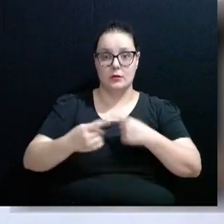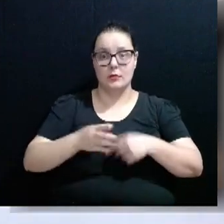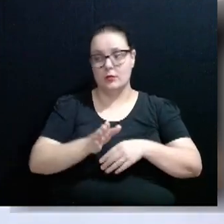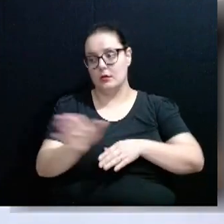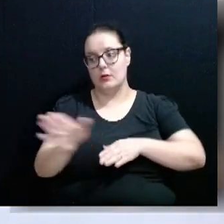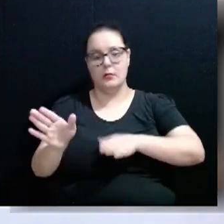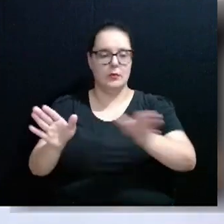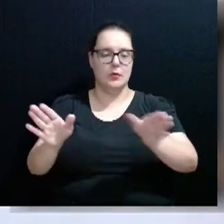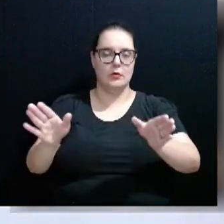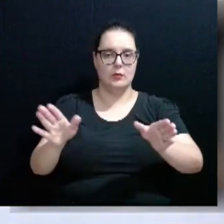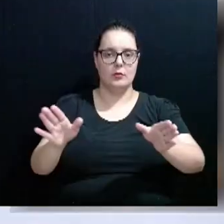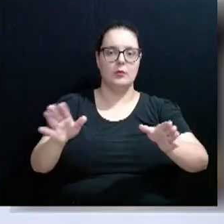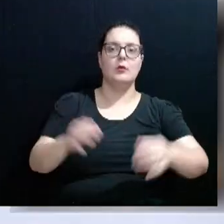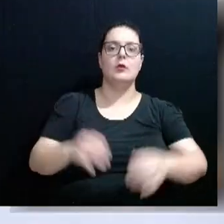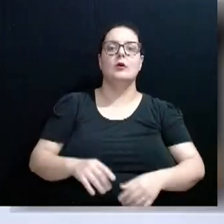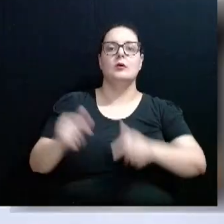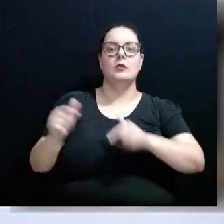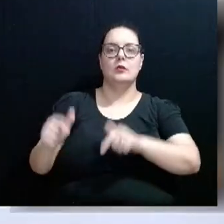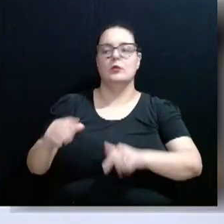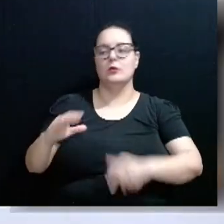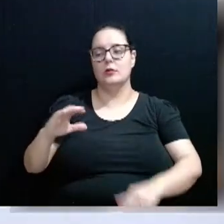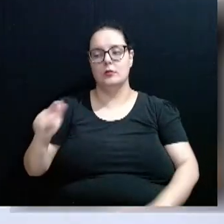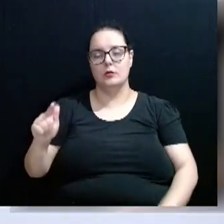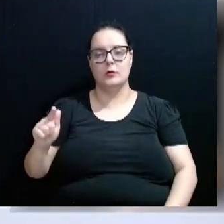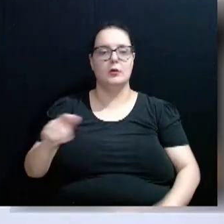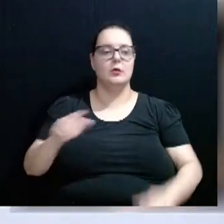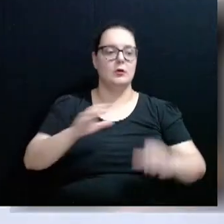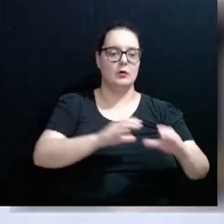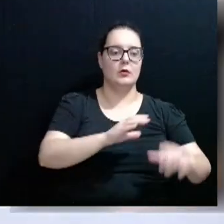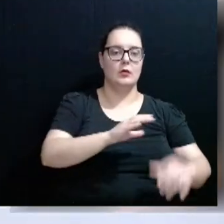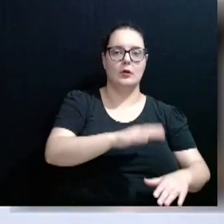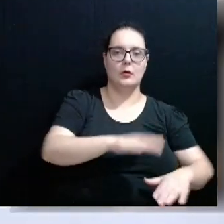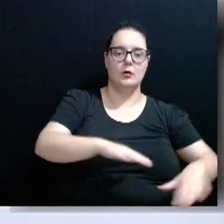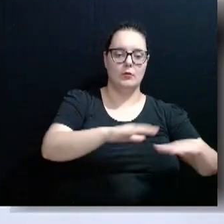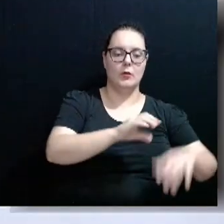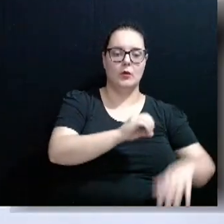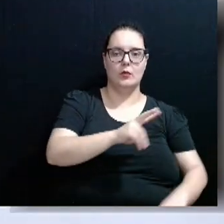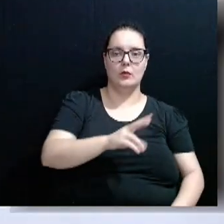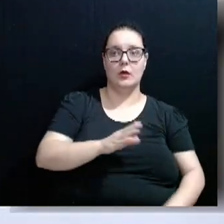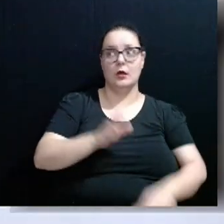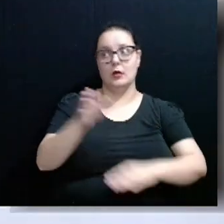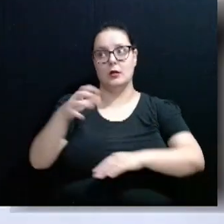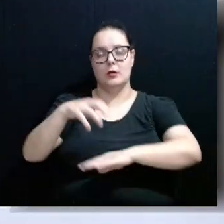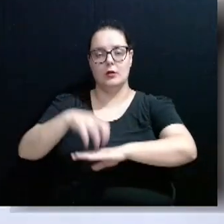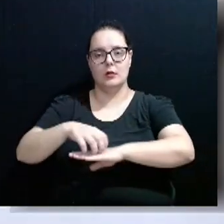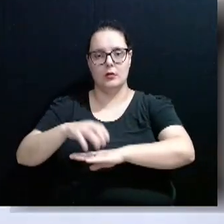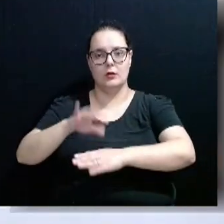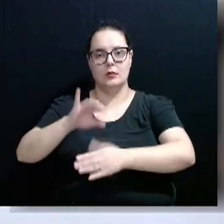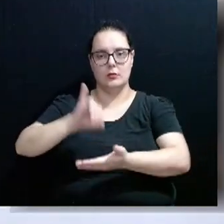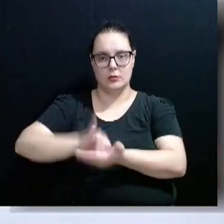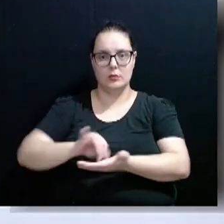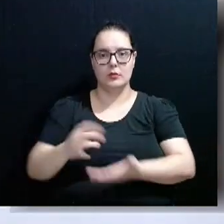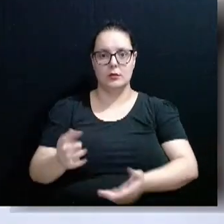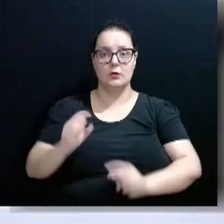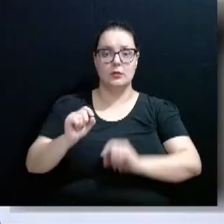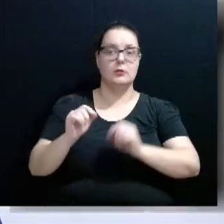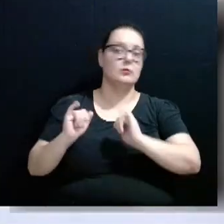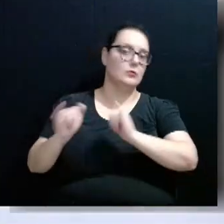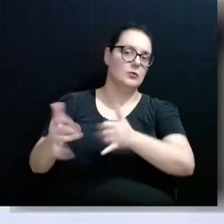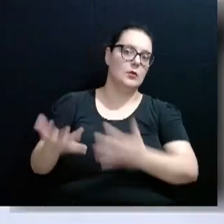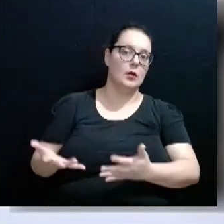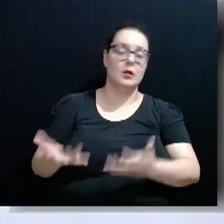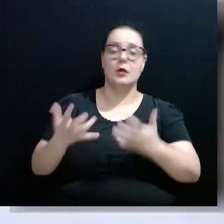os territórios Campo Grande e Ouro Verde até o centro. Então os animais ficam ali abandonados. E o que acontece? A gente quer saber qual que é a política